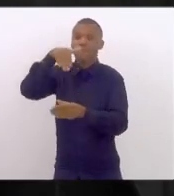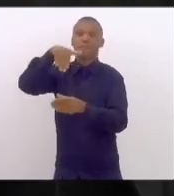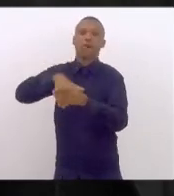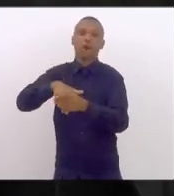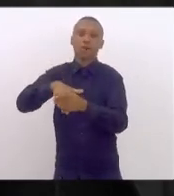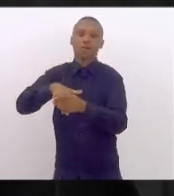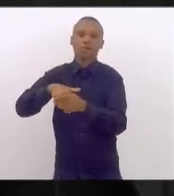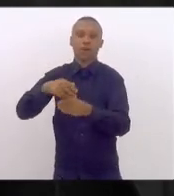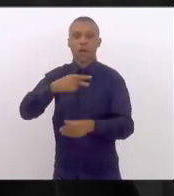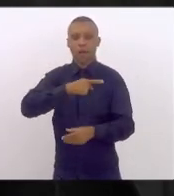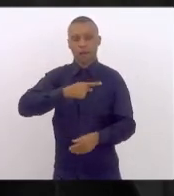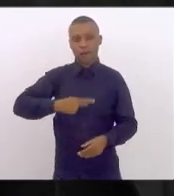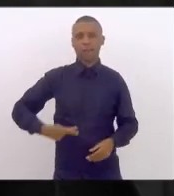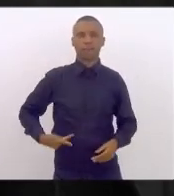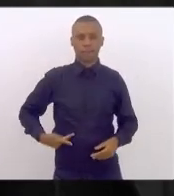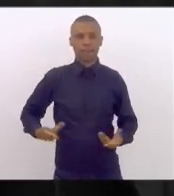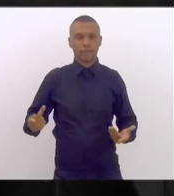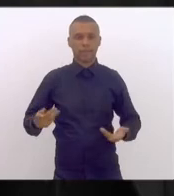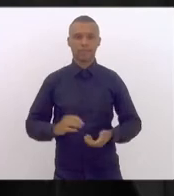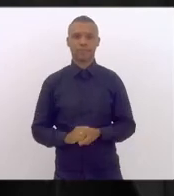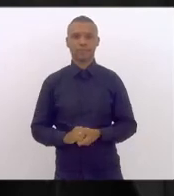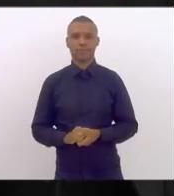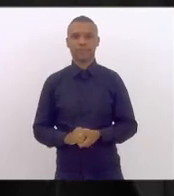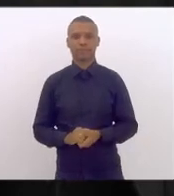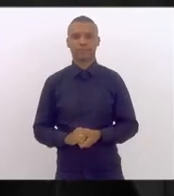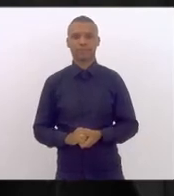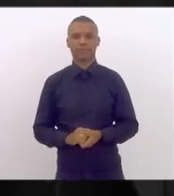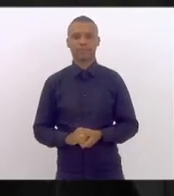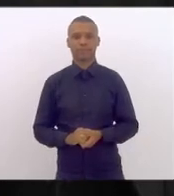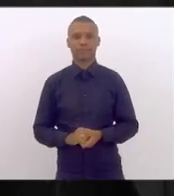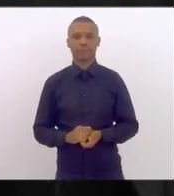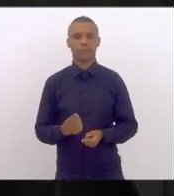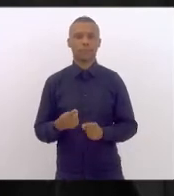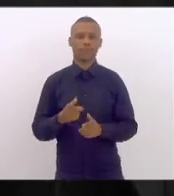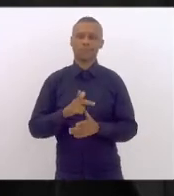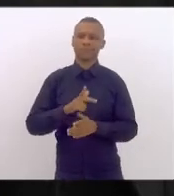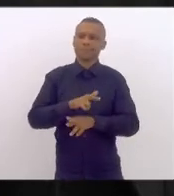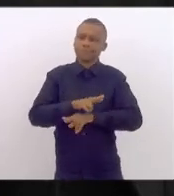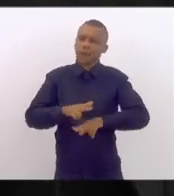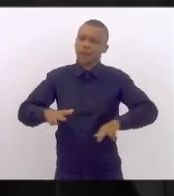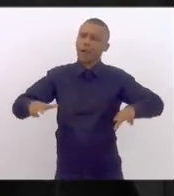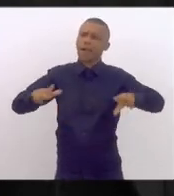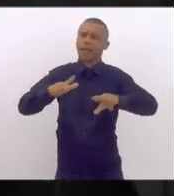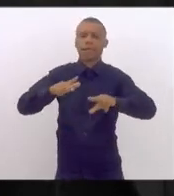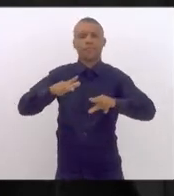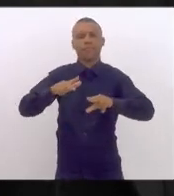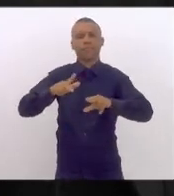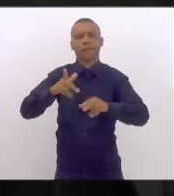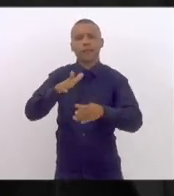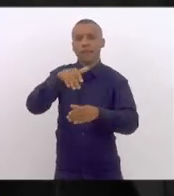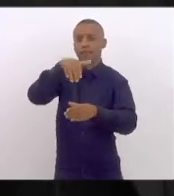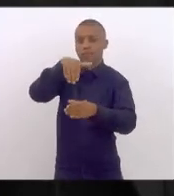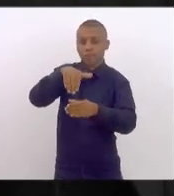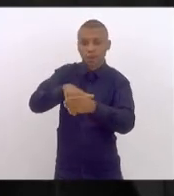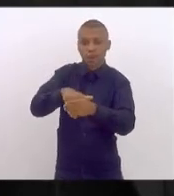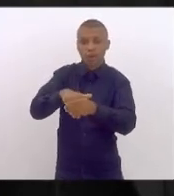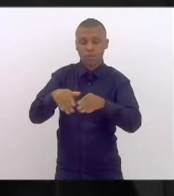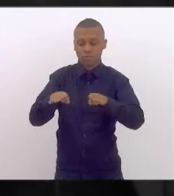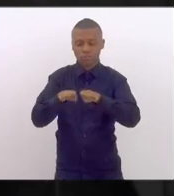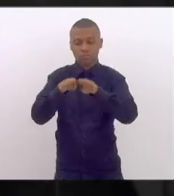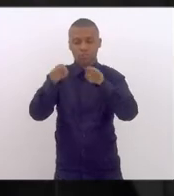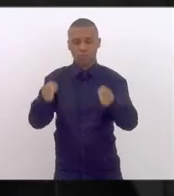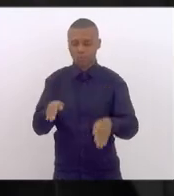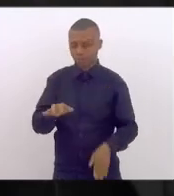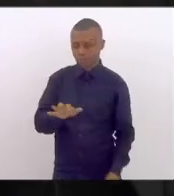é o de Presidente da República porque em diversas eleições com voto eletrônico seu presidente